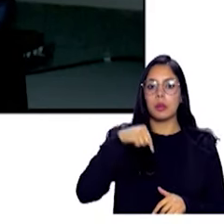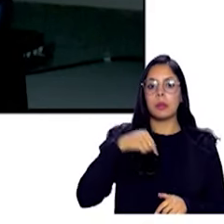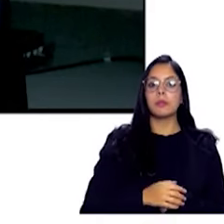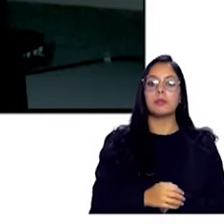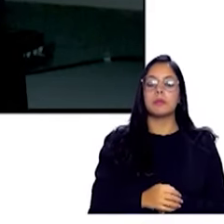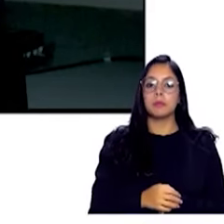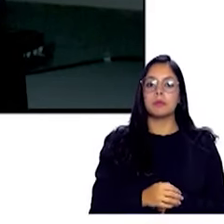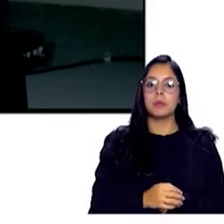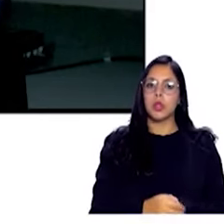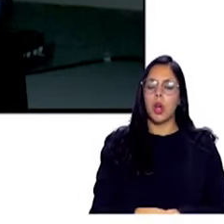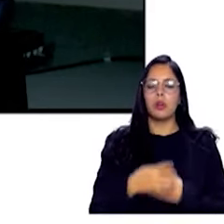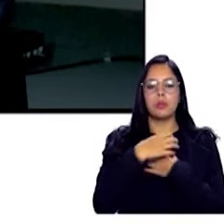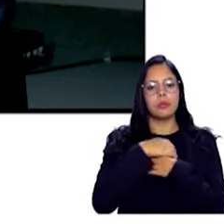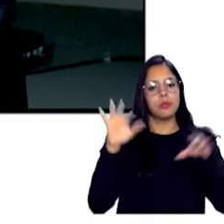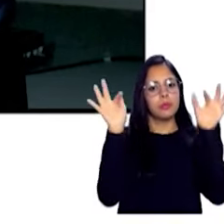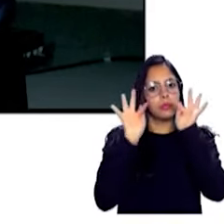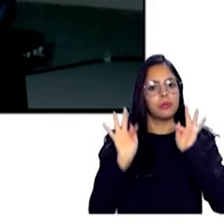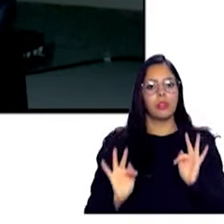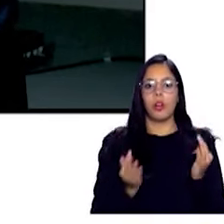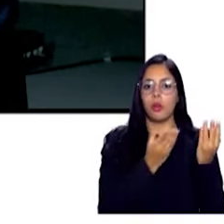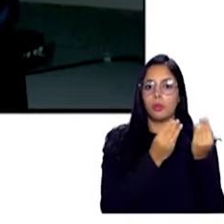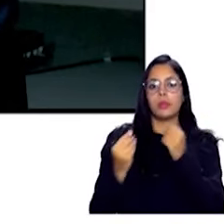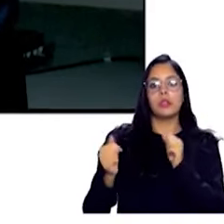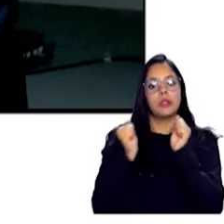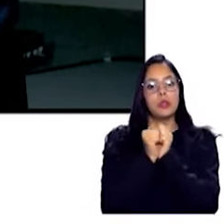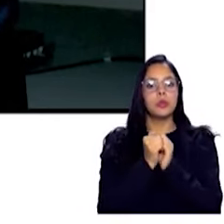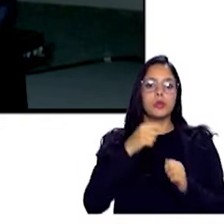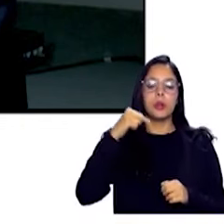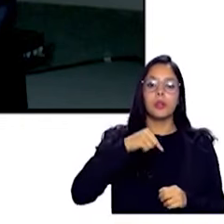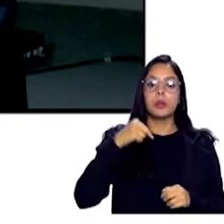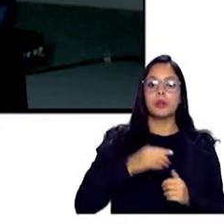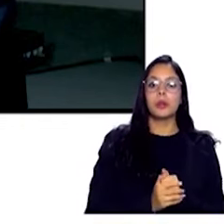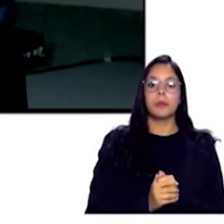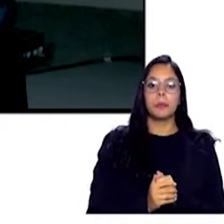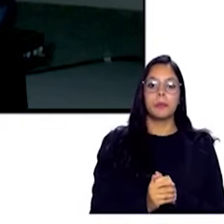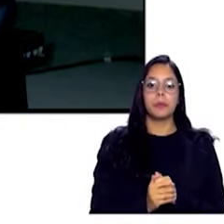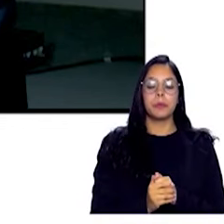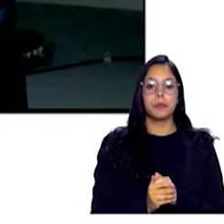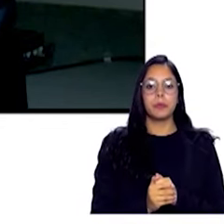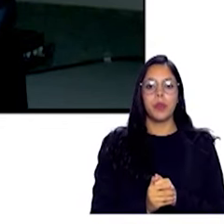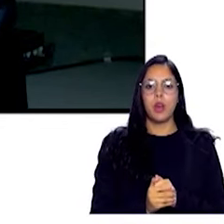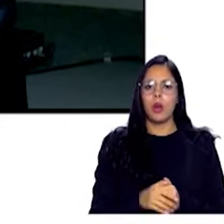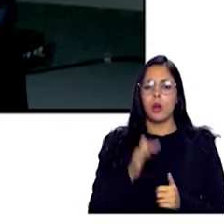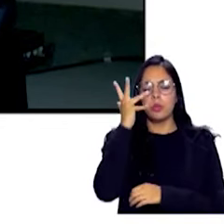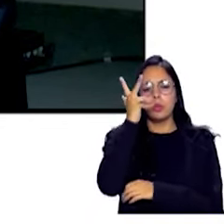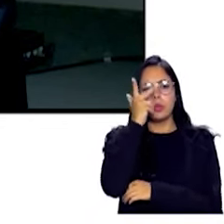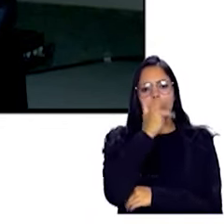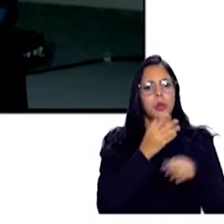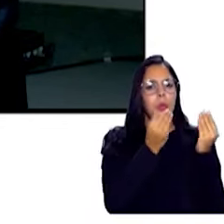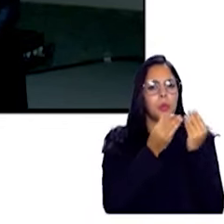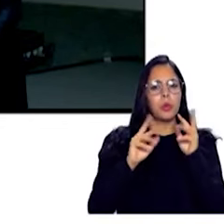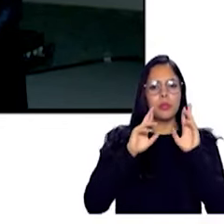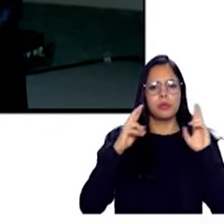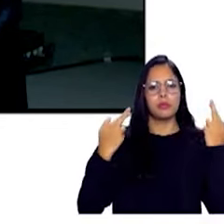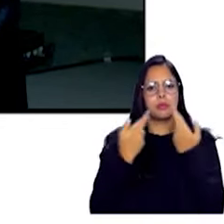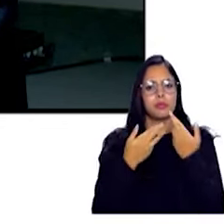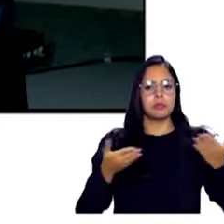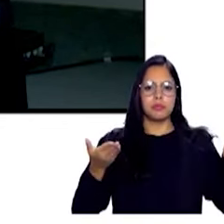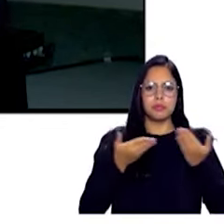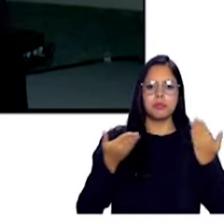grande um prazer participar desse belíssimo congresso então boa